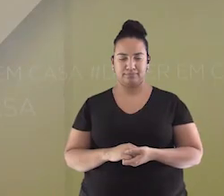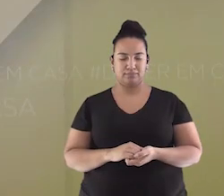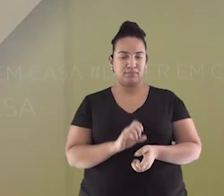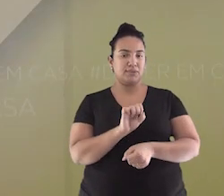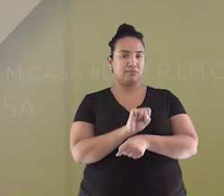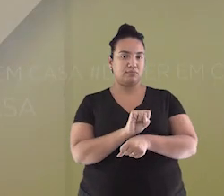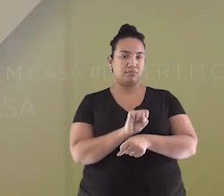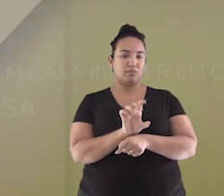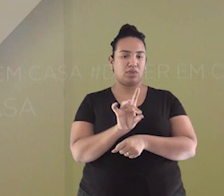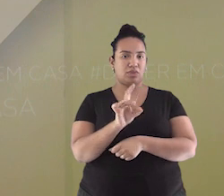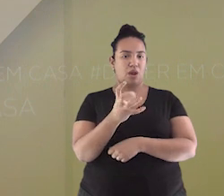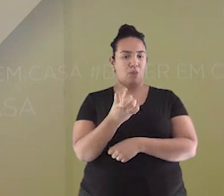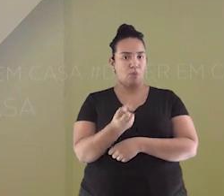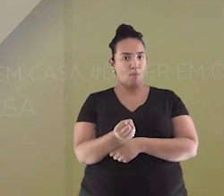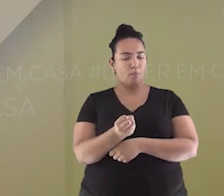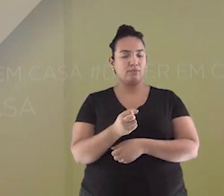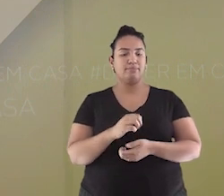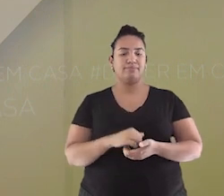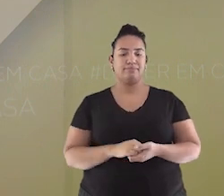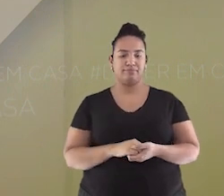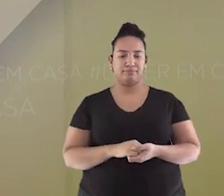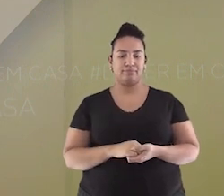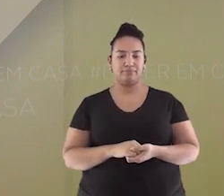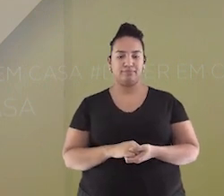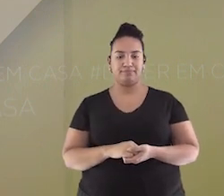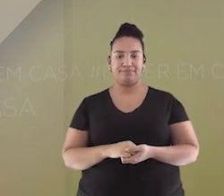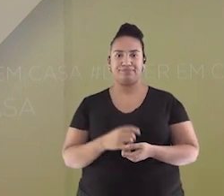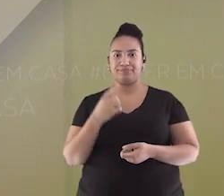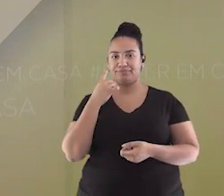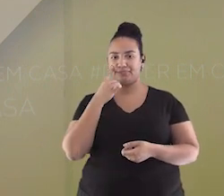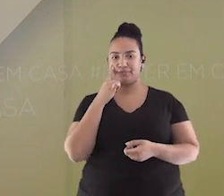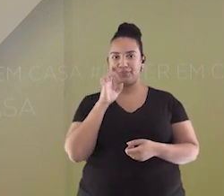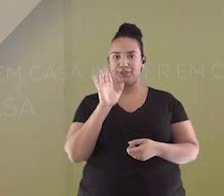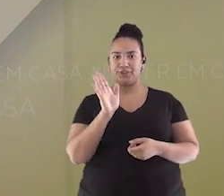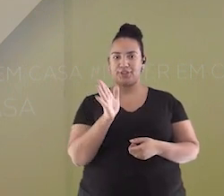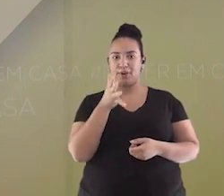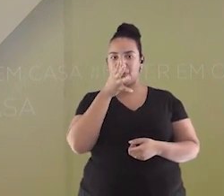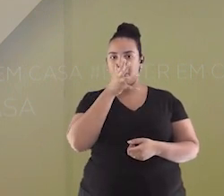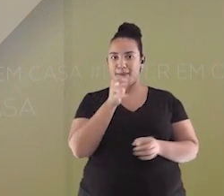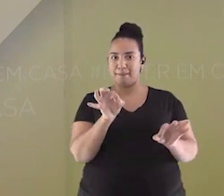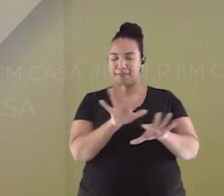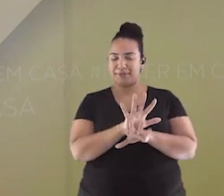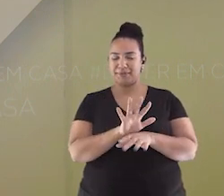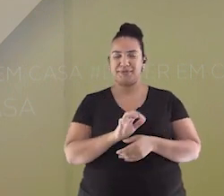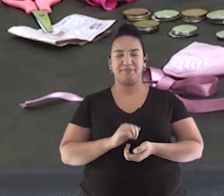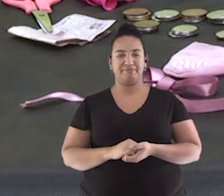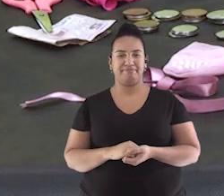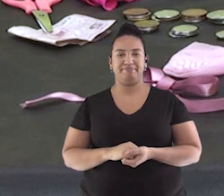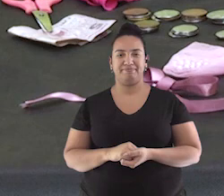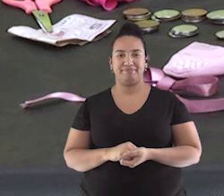Tem que segurar um pouquinho até a cola secar e já vai tomando forma o nosso cofrinho.